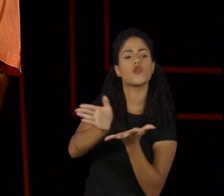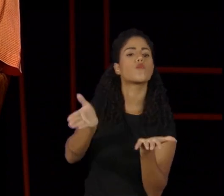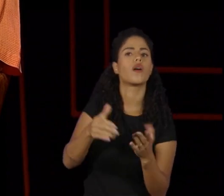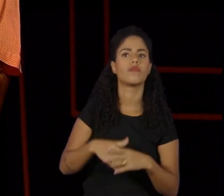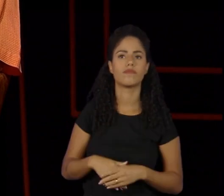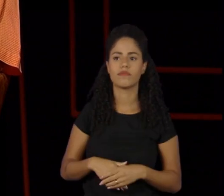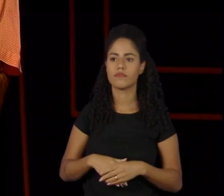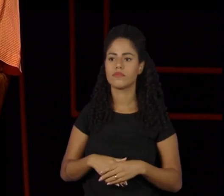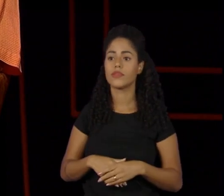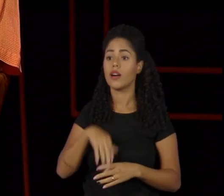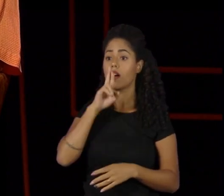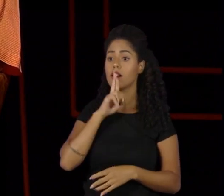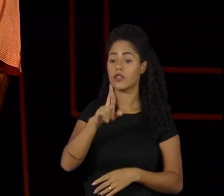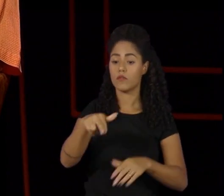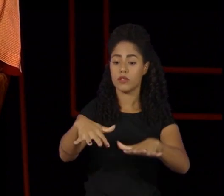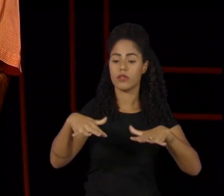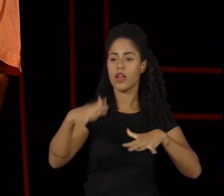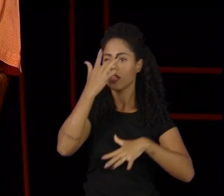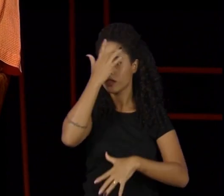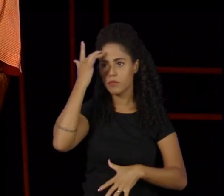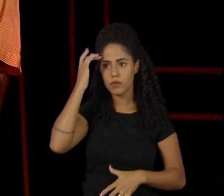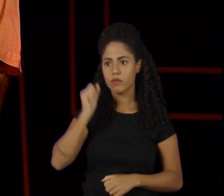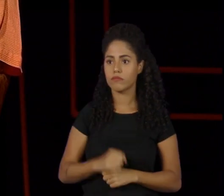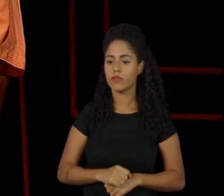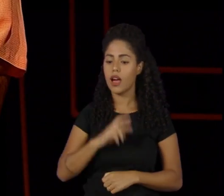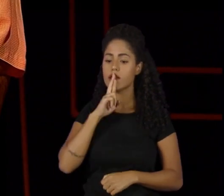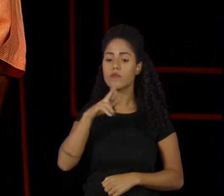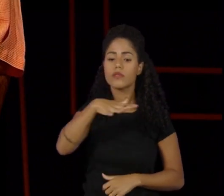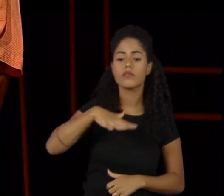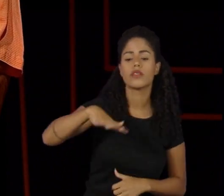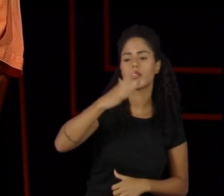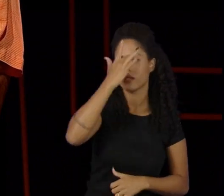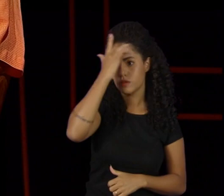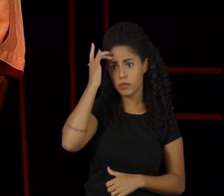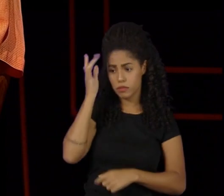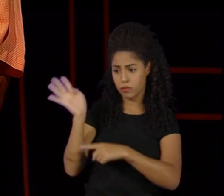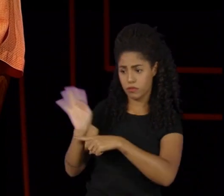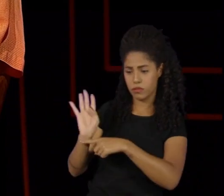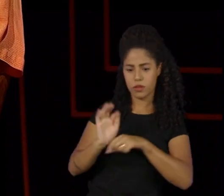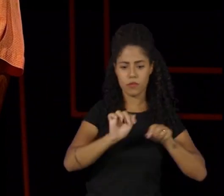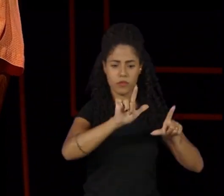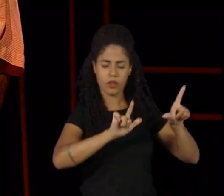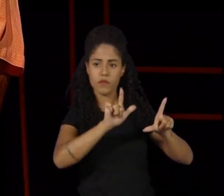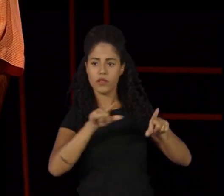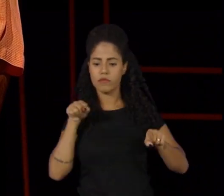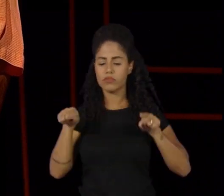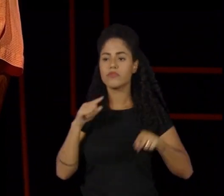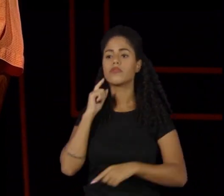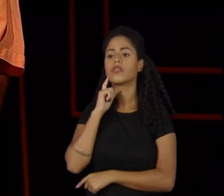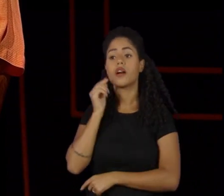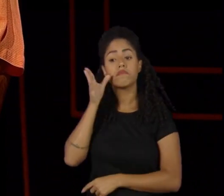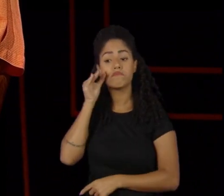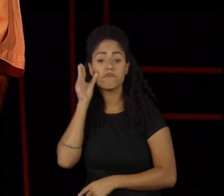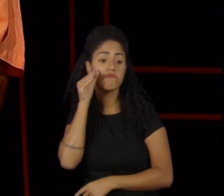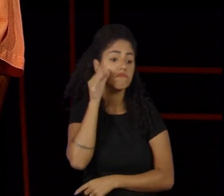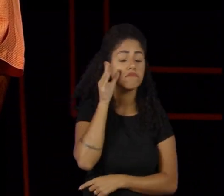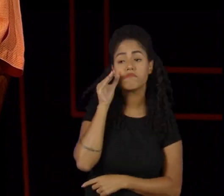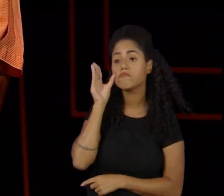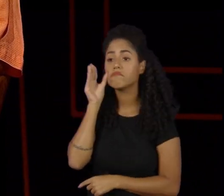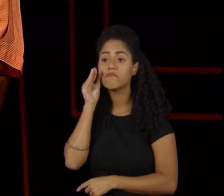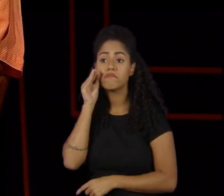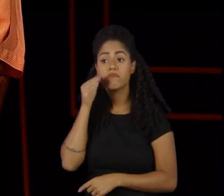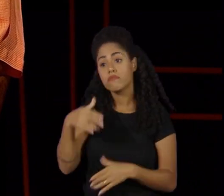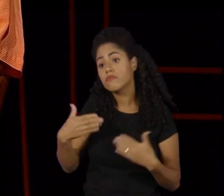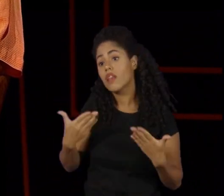do público. Sem dúvida, a resposta do público. No cinema e na televisão, a gente fica com o Ibope, né? Estamos presos ao